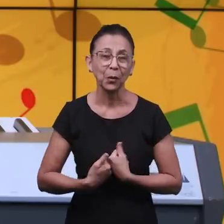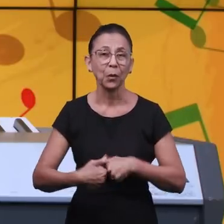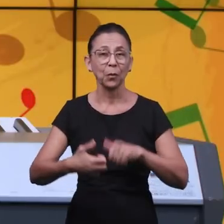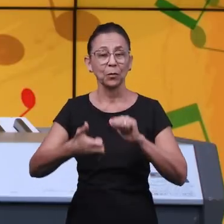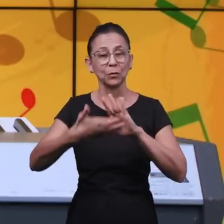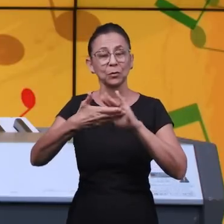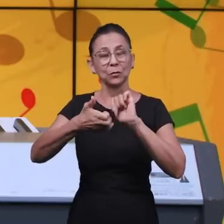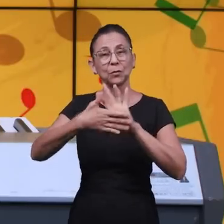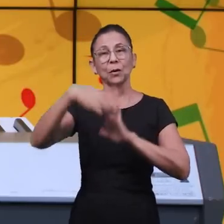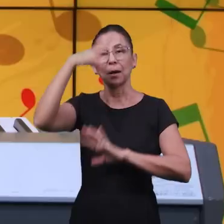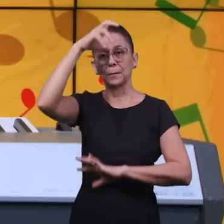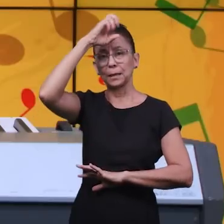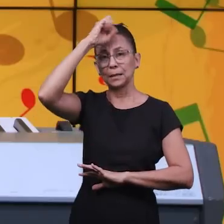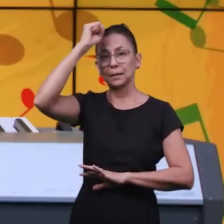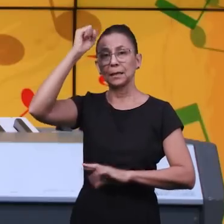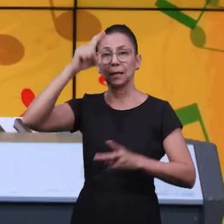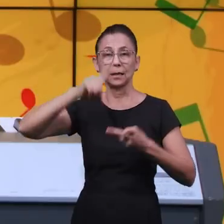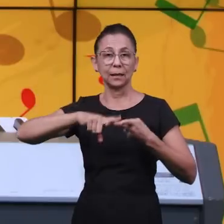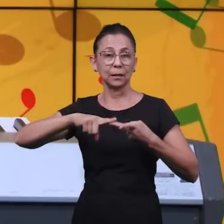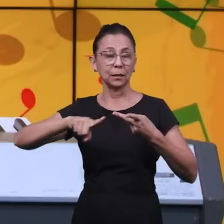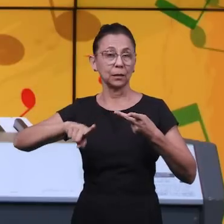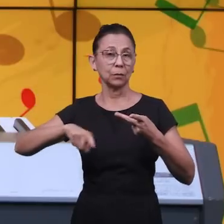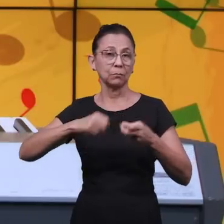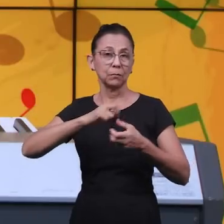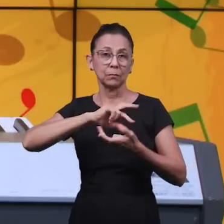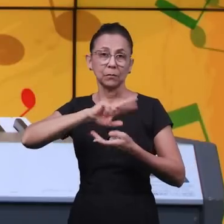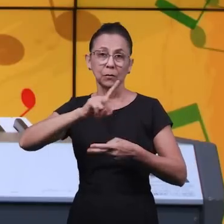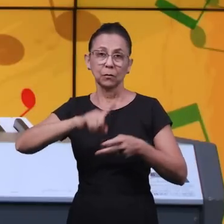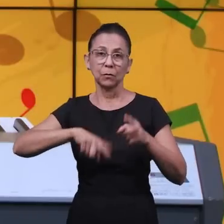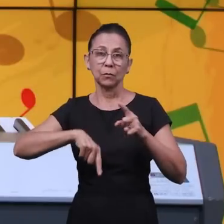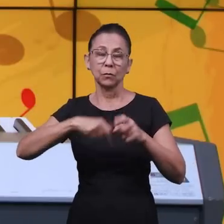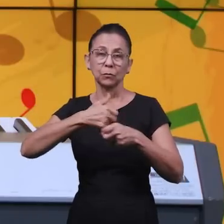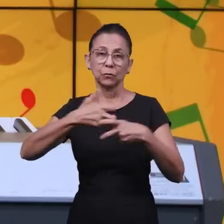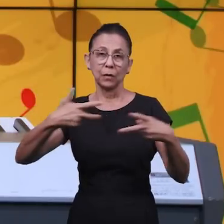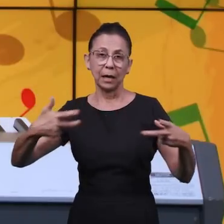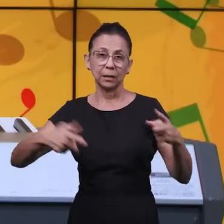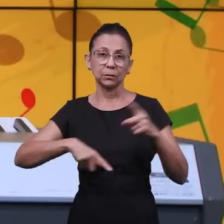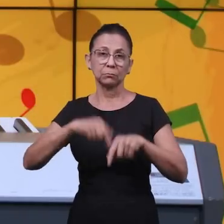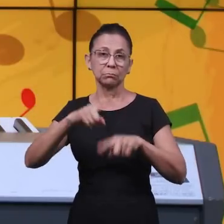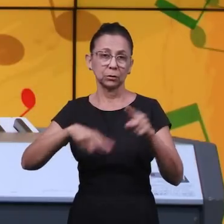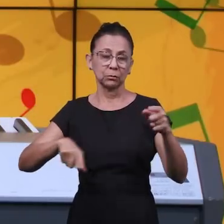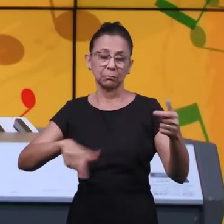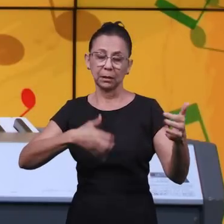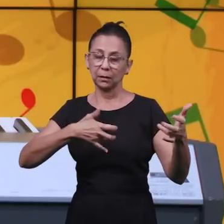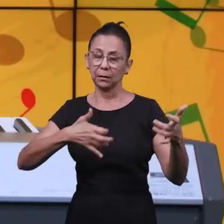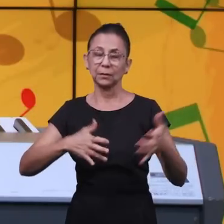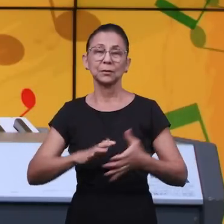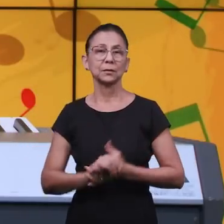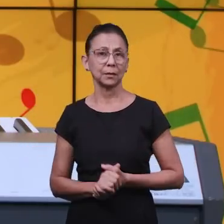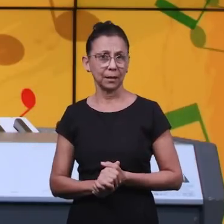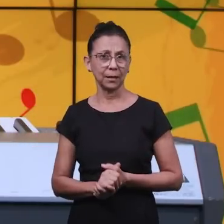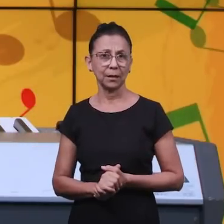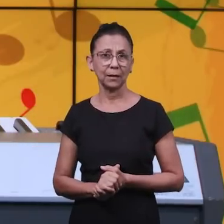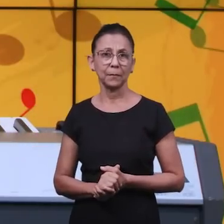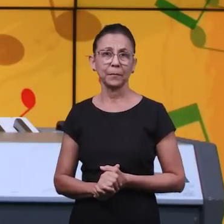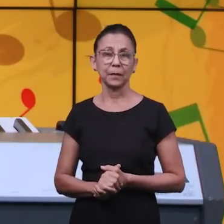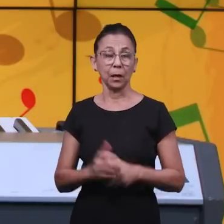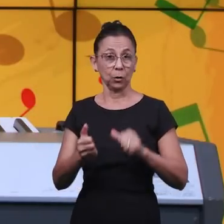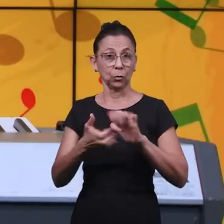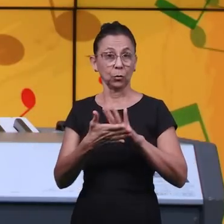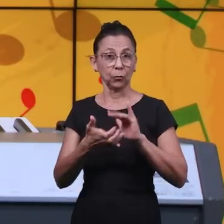um louvor, um instrumento, não é mesmo? Sabemos que através do louvor, o Senhor